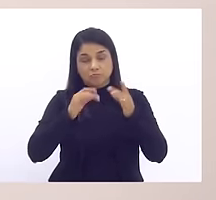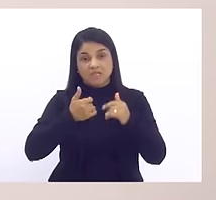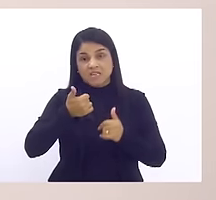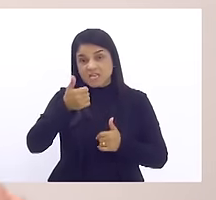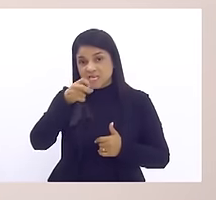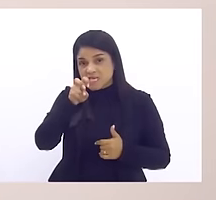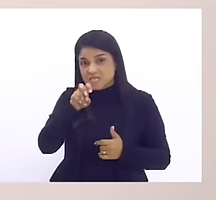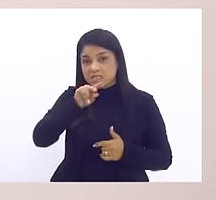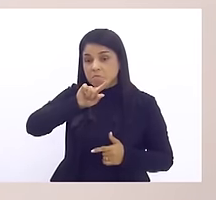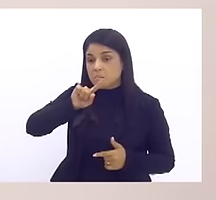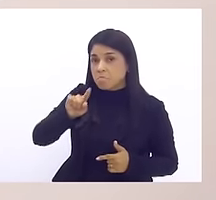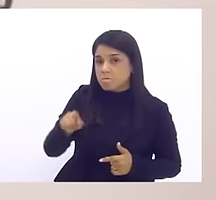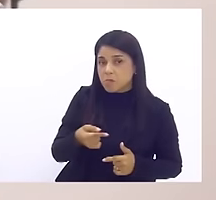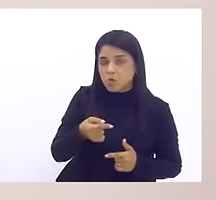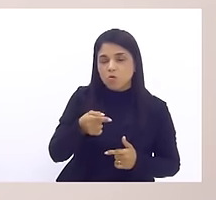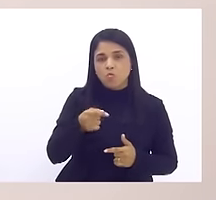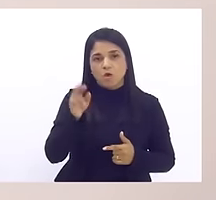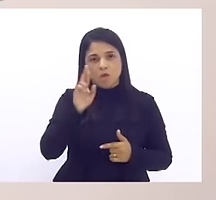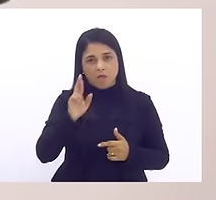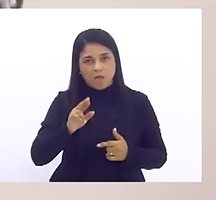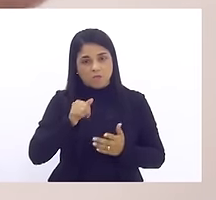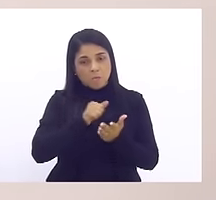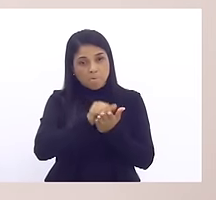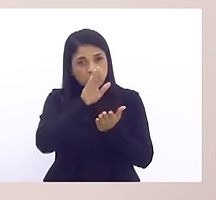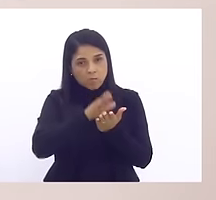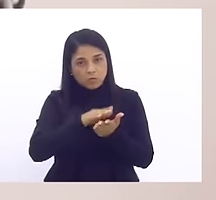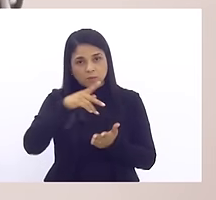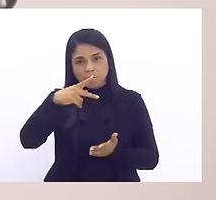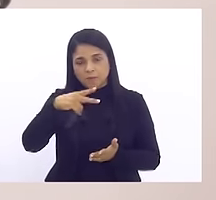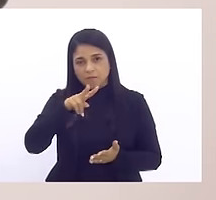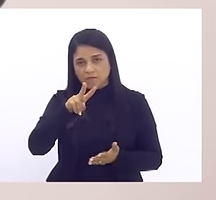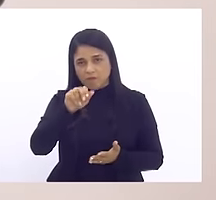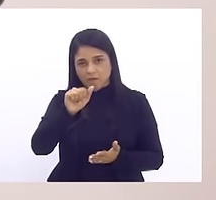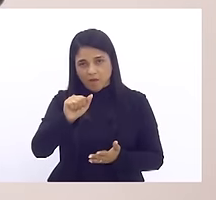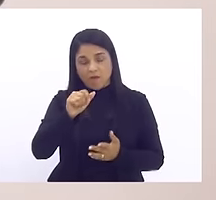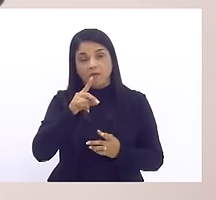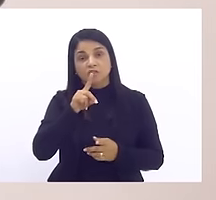mil reais entre multa e IPVA diária